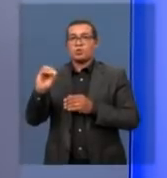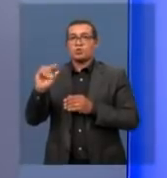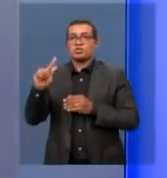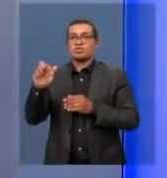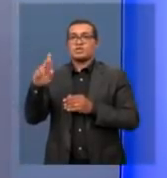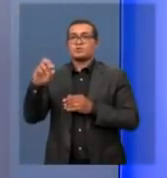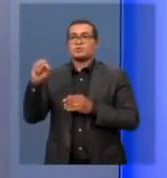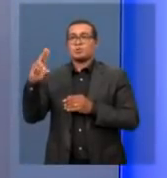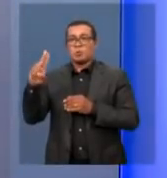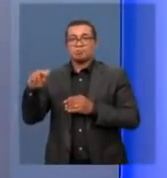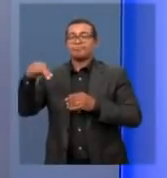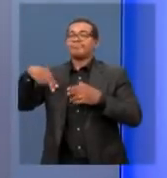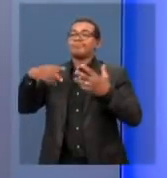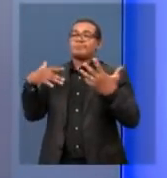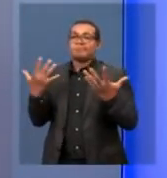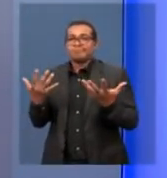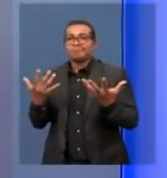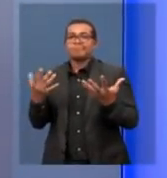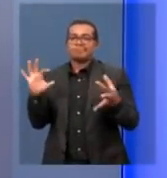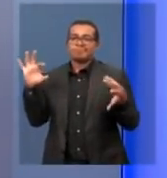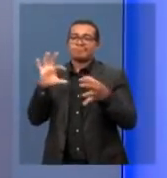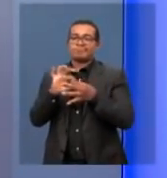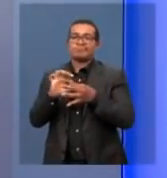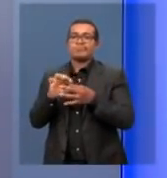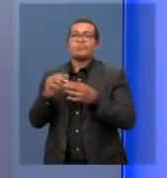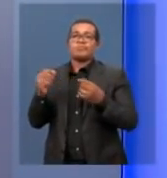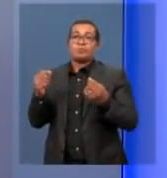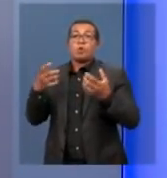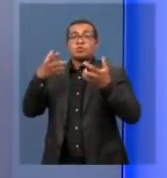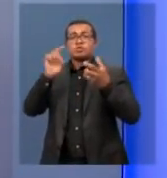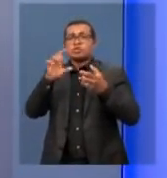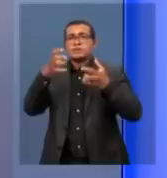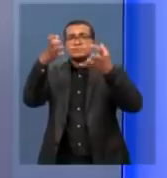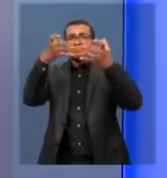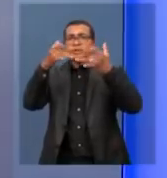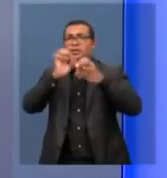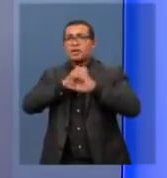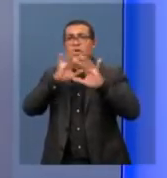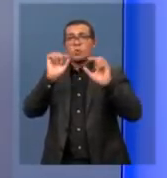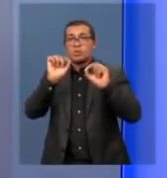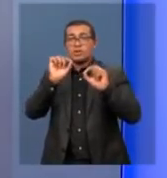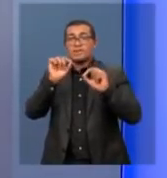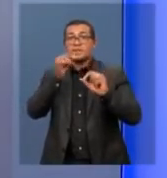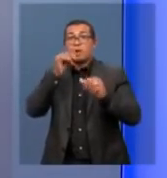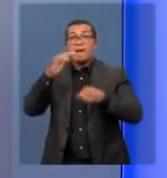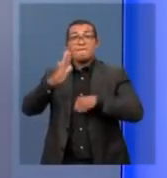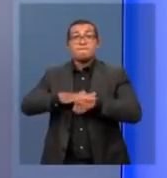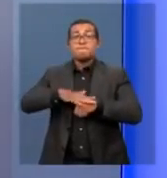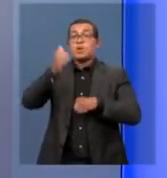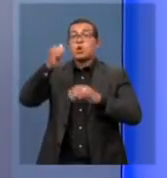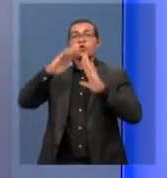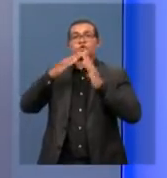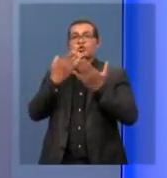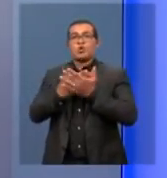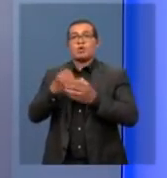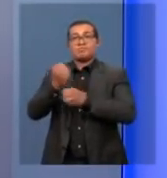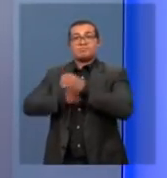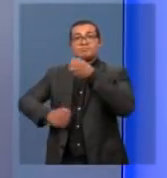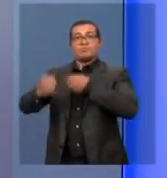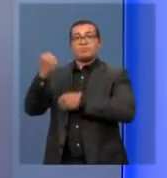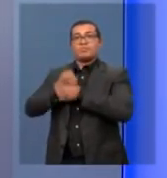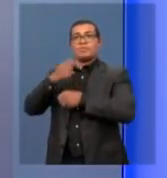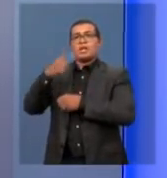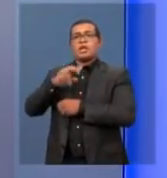funcionar mas eu queria dizer uma coisa primeiro escola viva na verdade a melhor escola do ano passado não era uma escola viva foi a